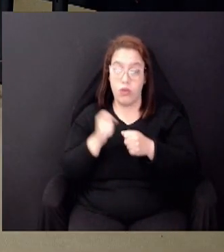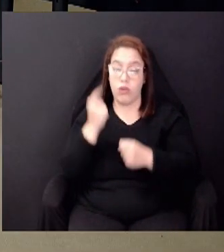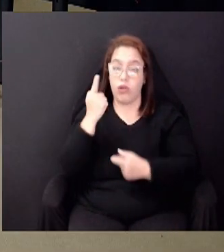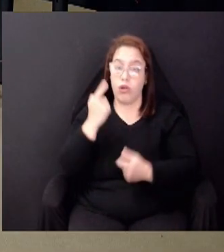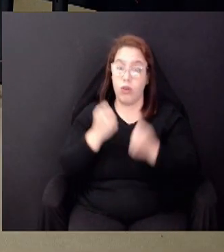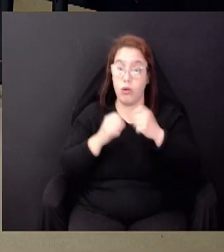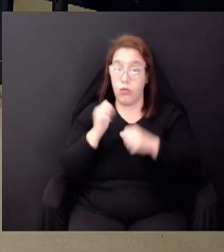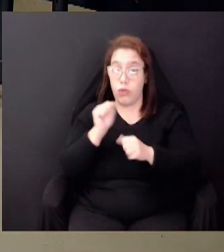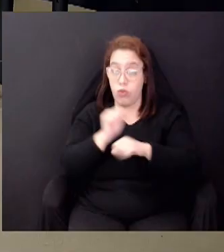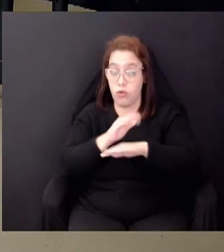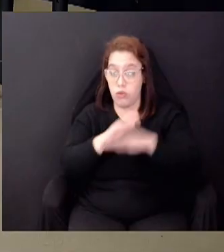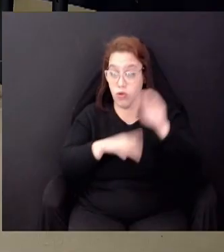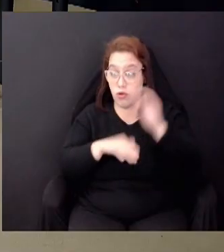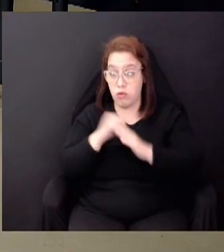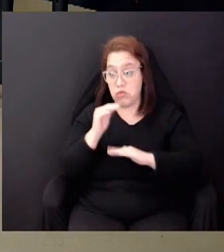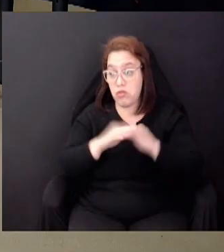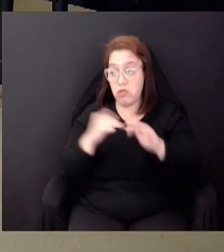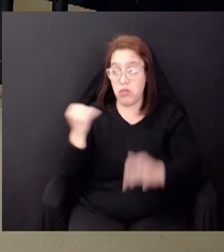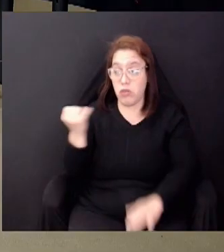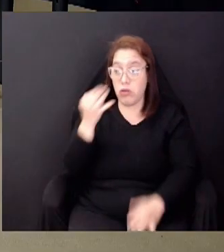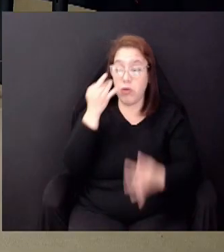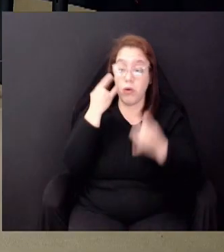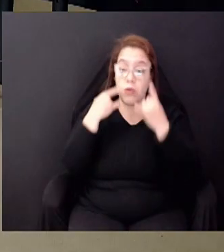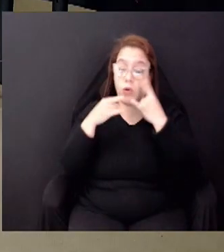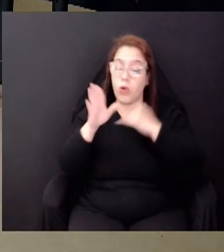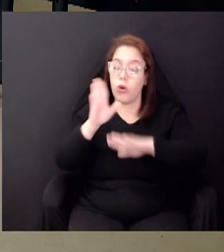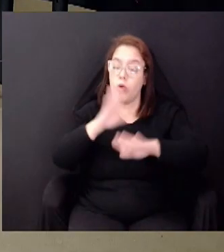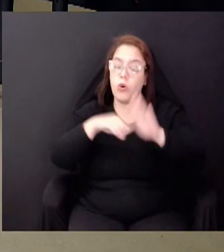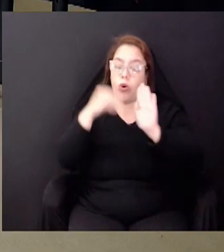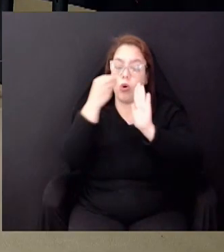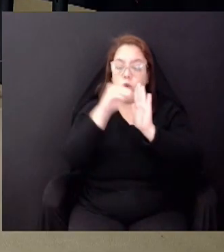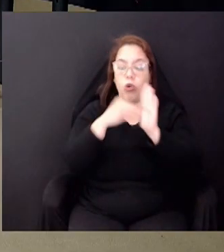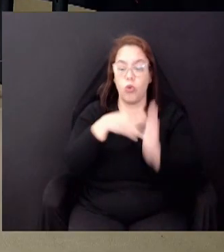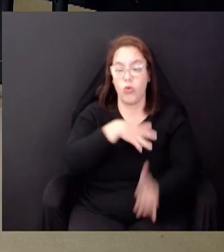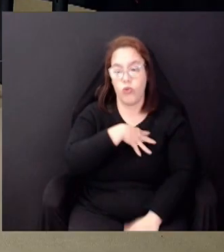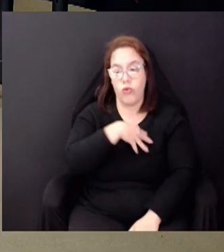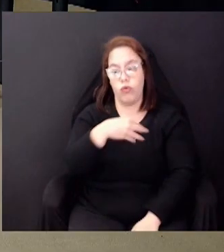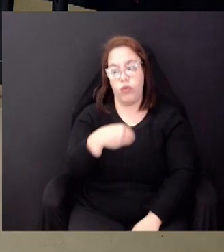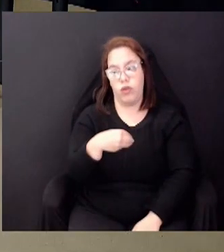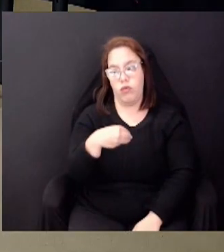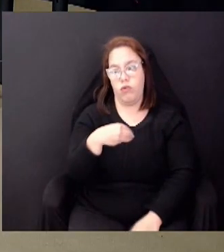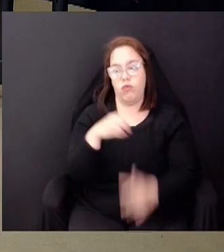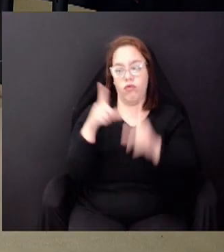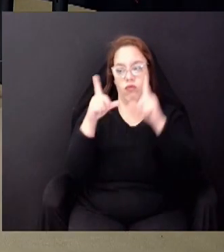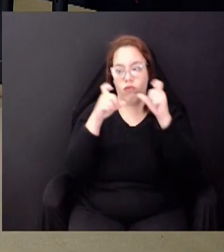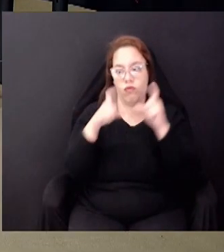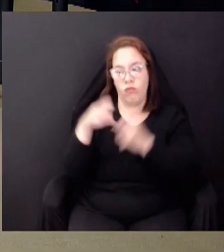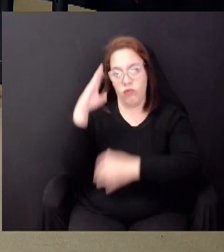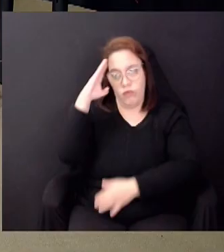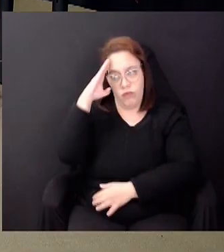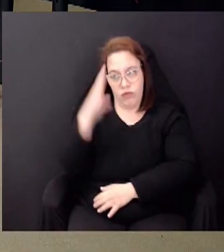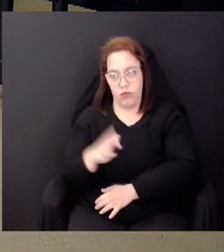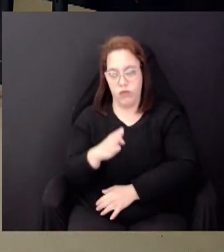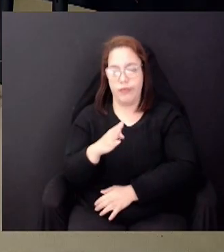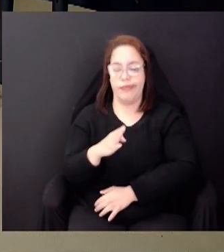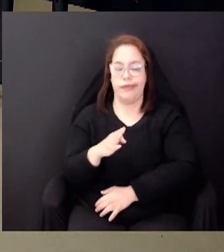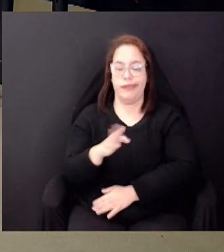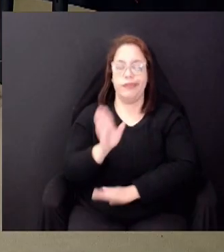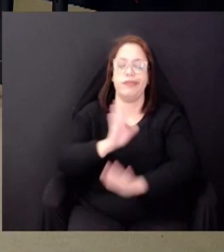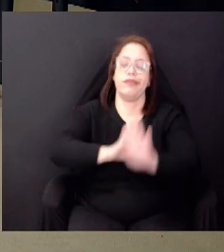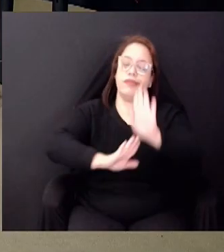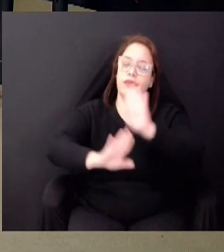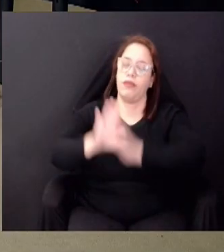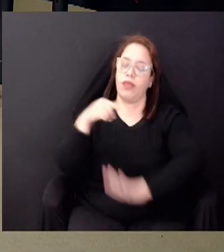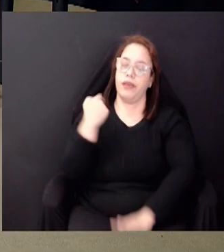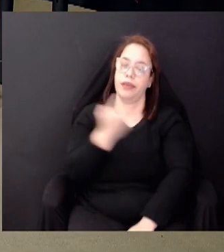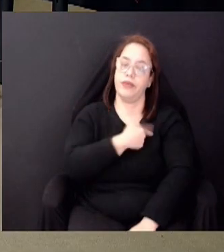acha interessante. Cuidado com as fotos dos filhos, né? E principalmente vamos tomar cuidado com as nossas crianças,